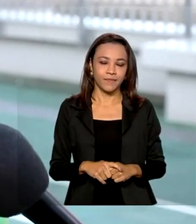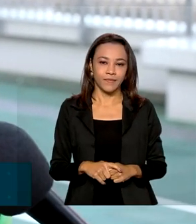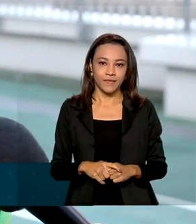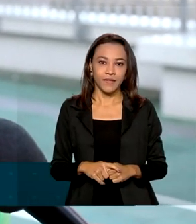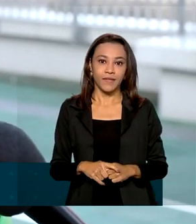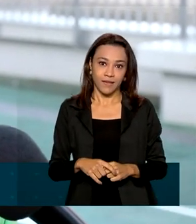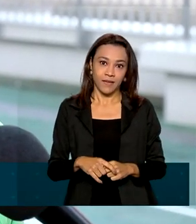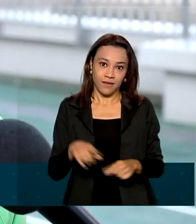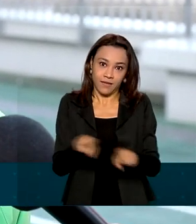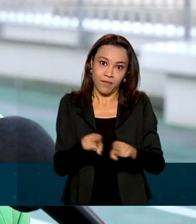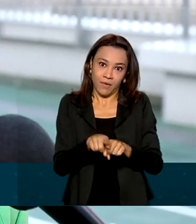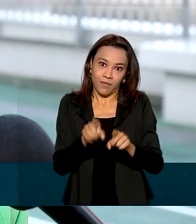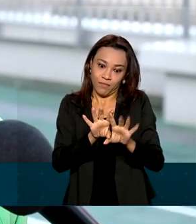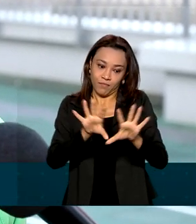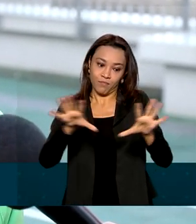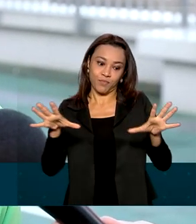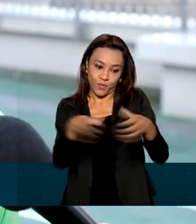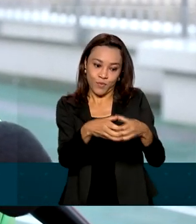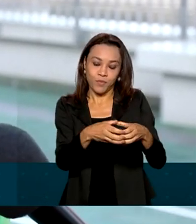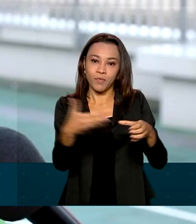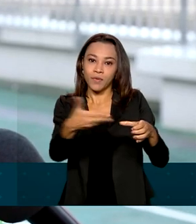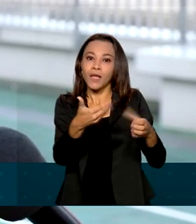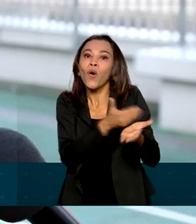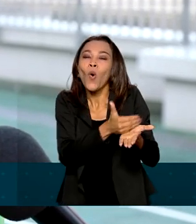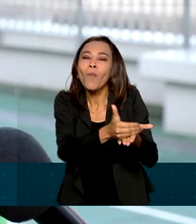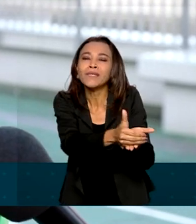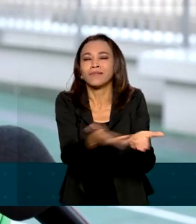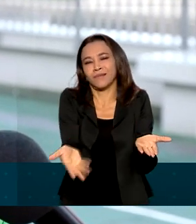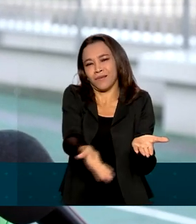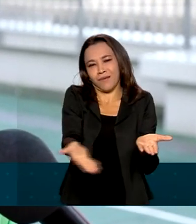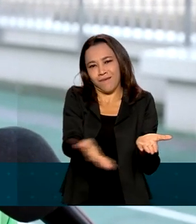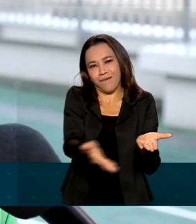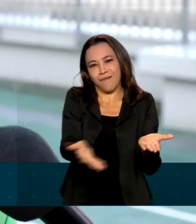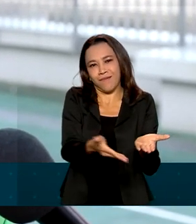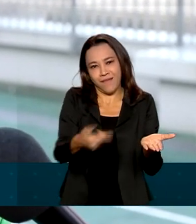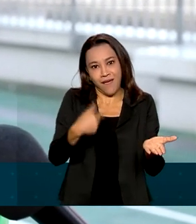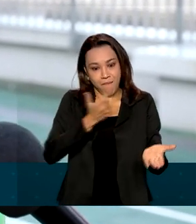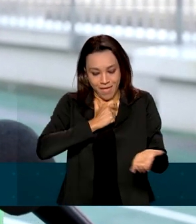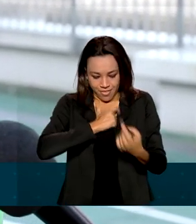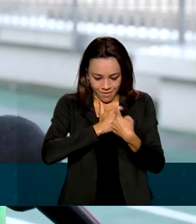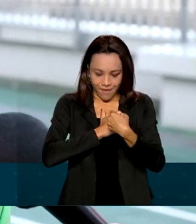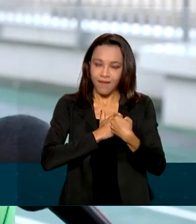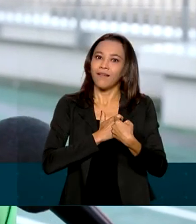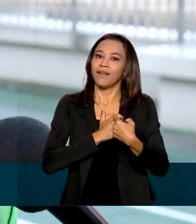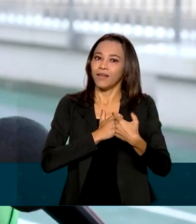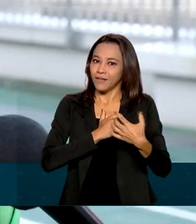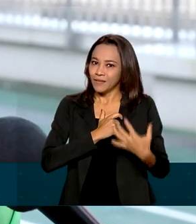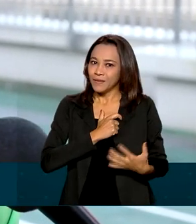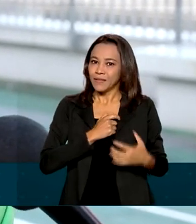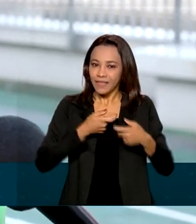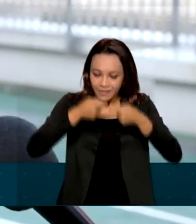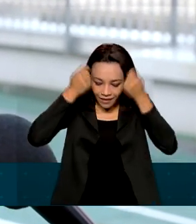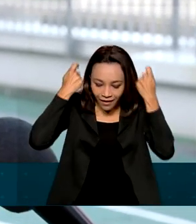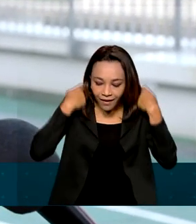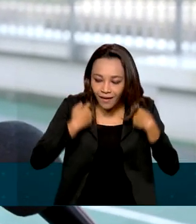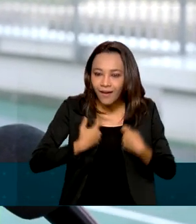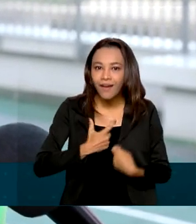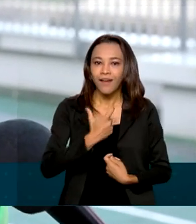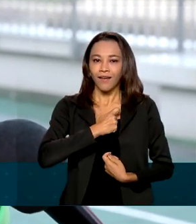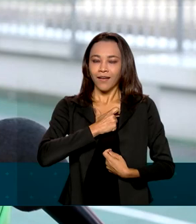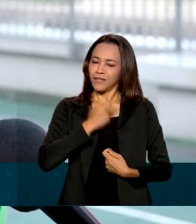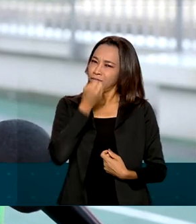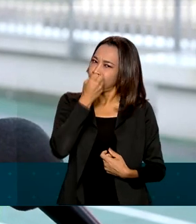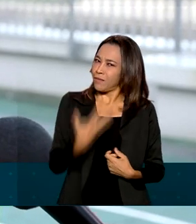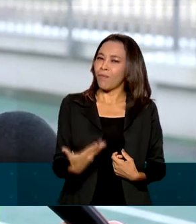ainda vai esperar galera que vai começar agora tipo essa medalha tudo que tá acontecendo com o skate em